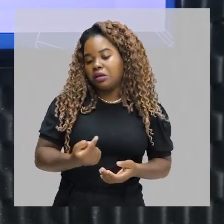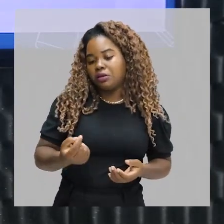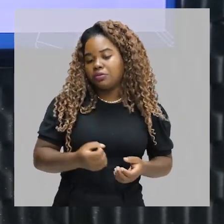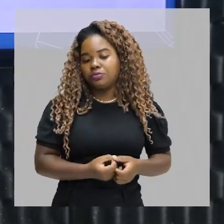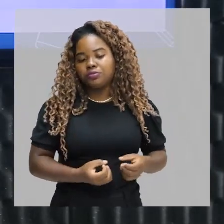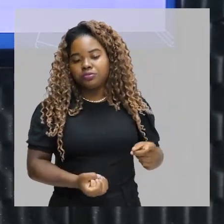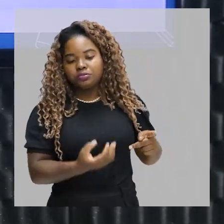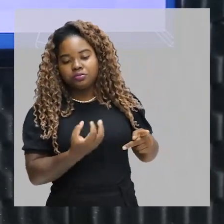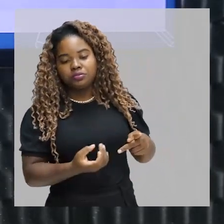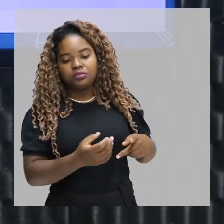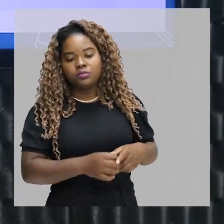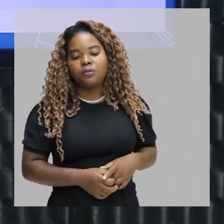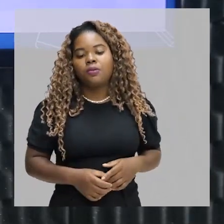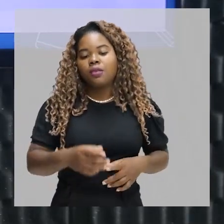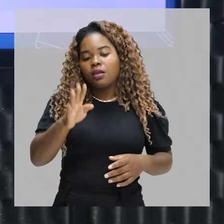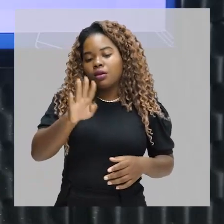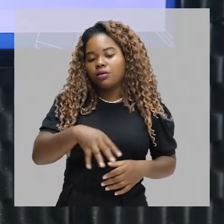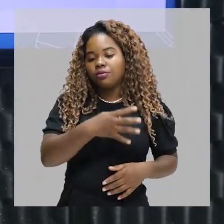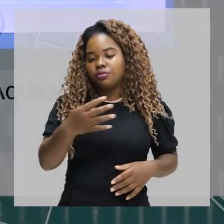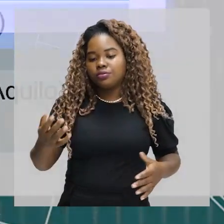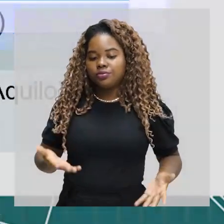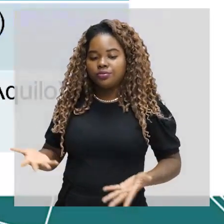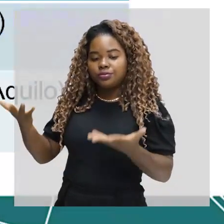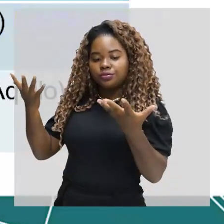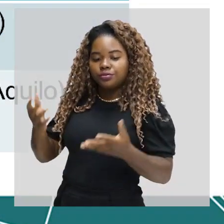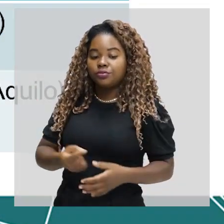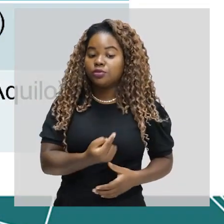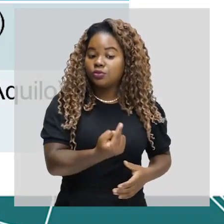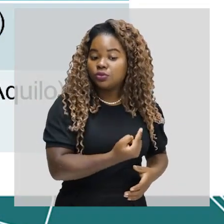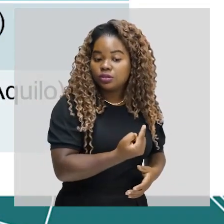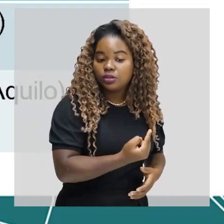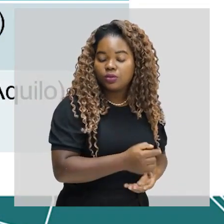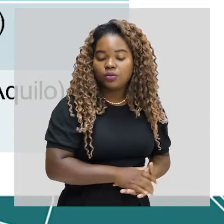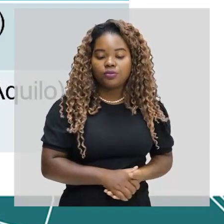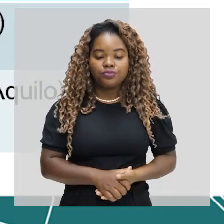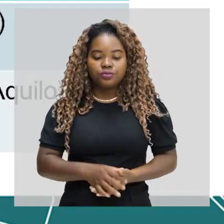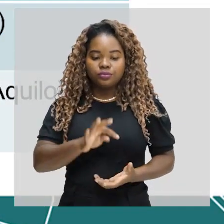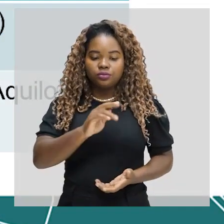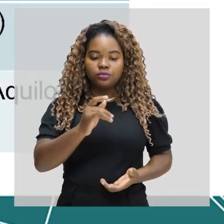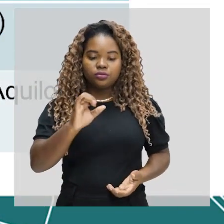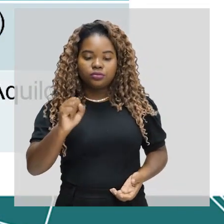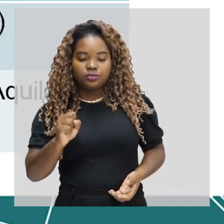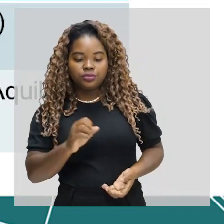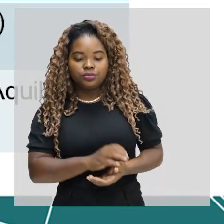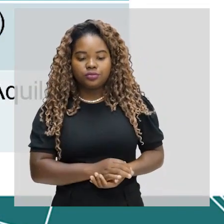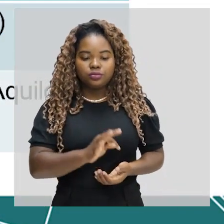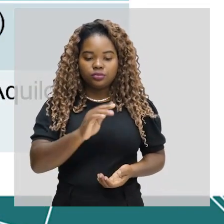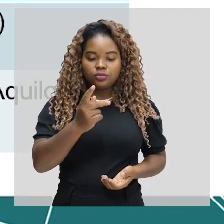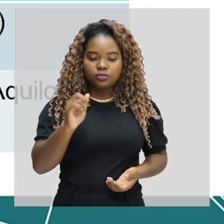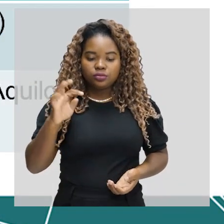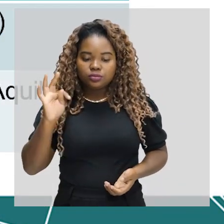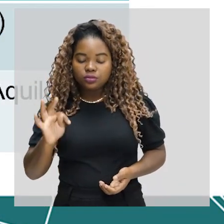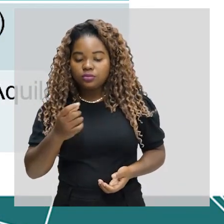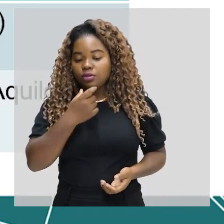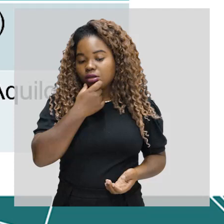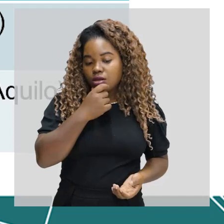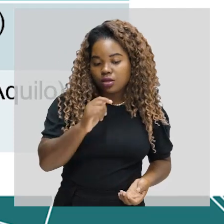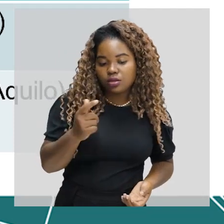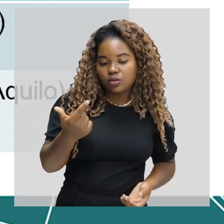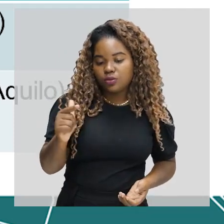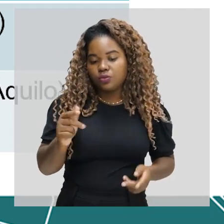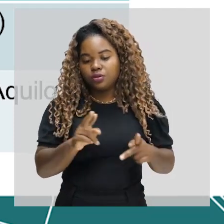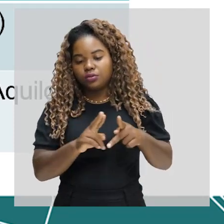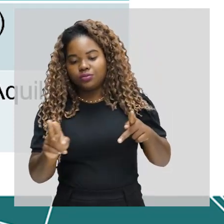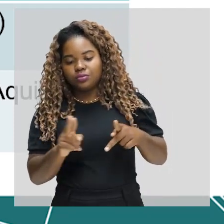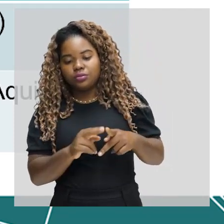ou no plural. Então, os pronomes demonstrativos no singular são this e that. Em inglês não tem um pronome